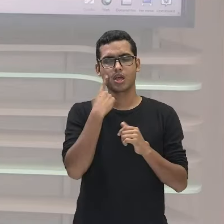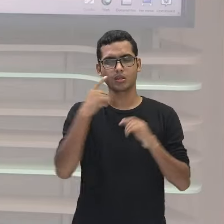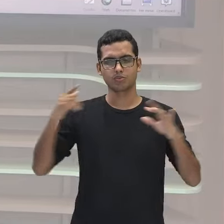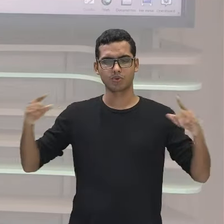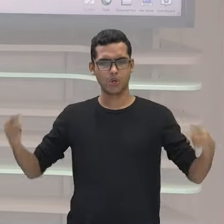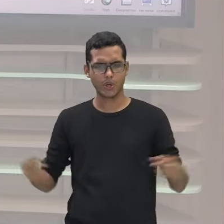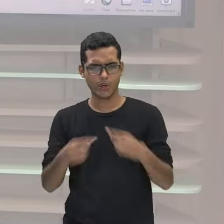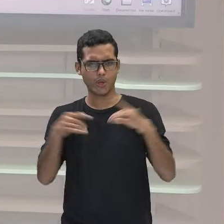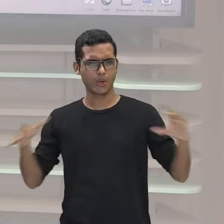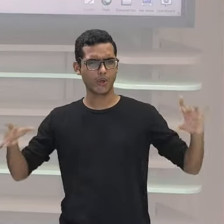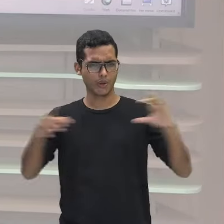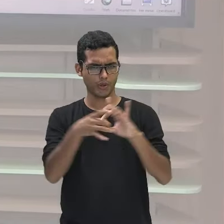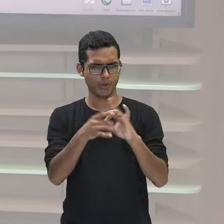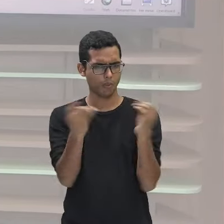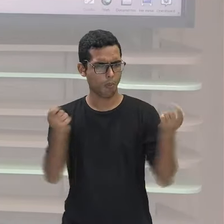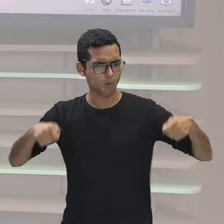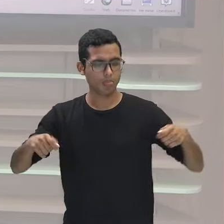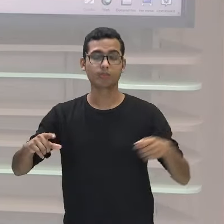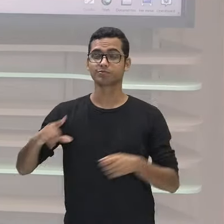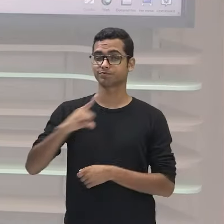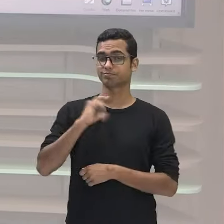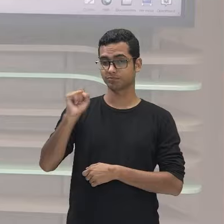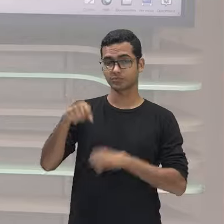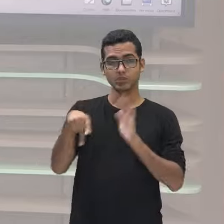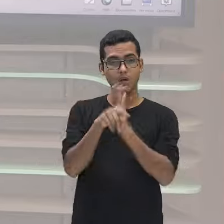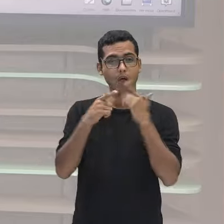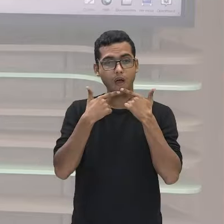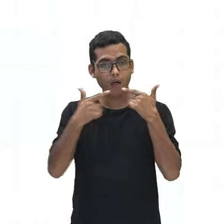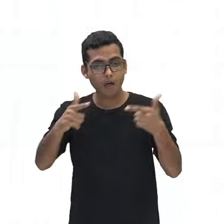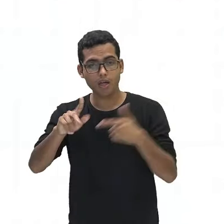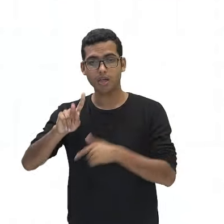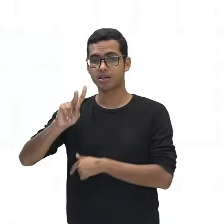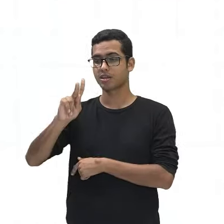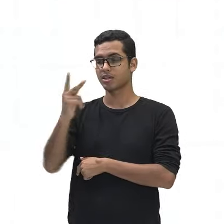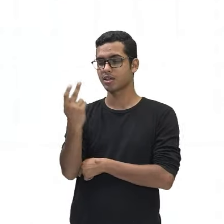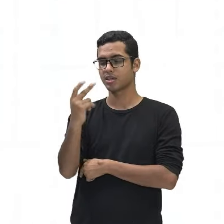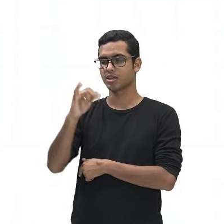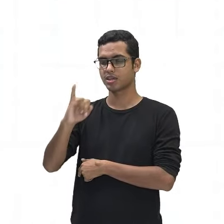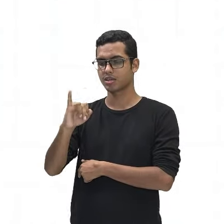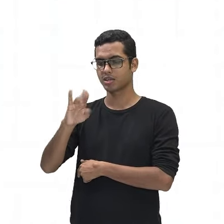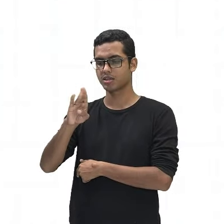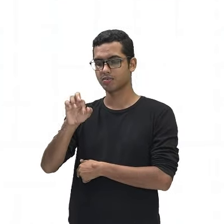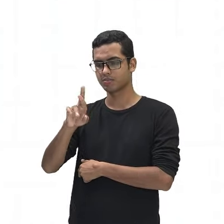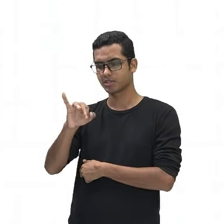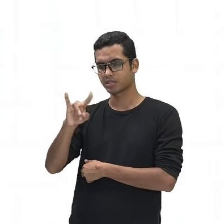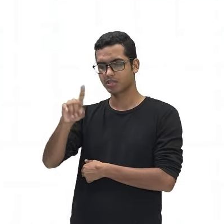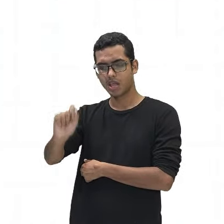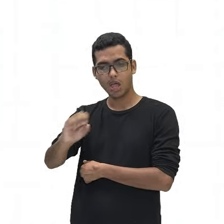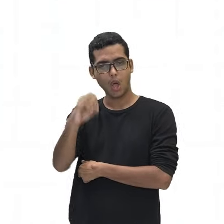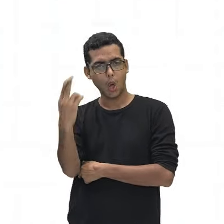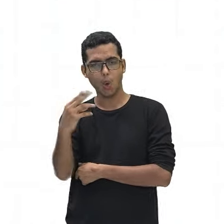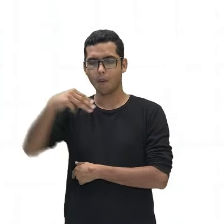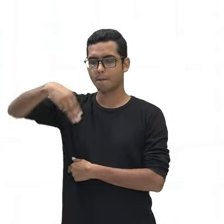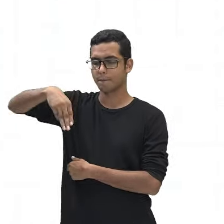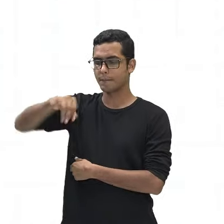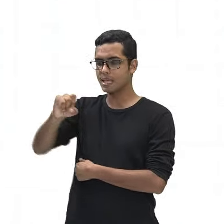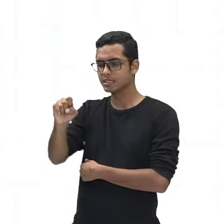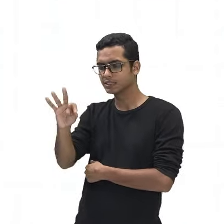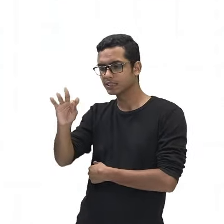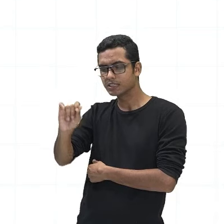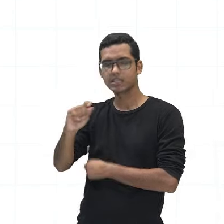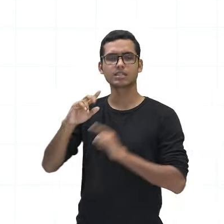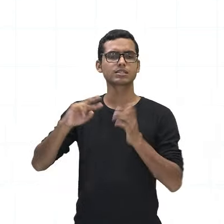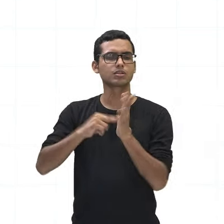pode. É a linguagem híbrida, também conhecida como a linguagem mista, que vai associar a linguagem verbal e a linguagem